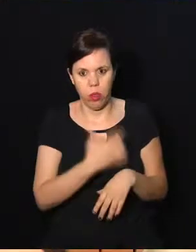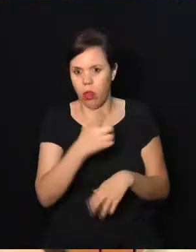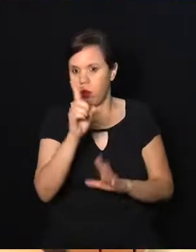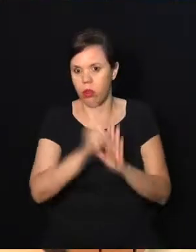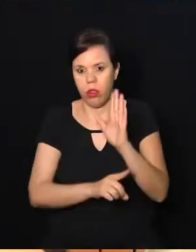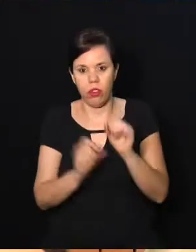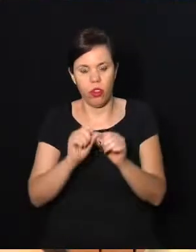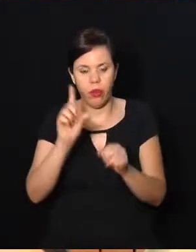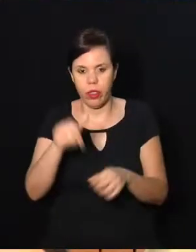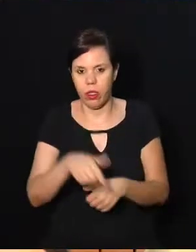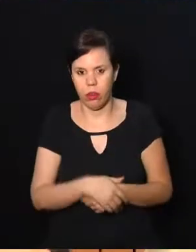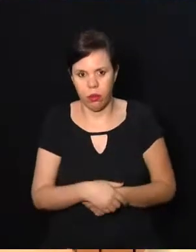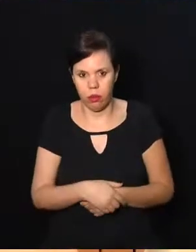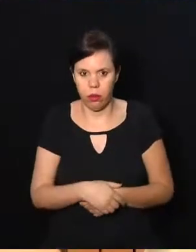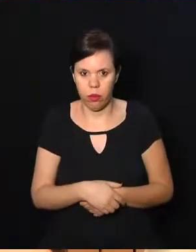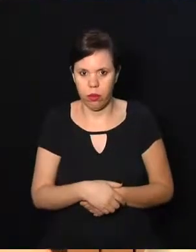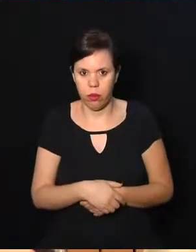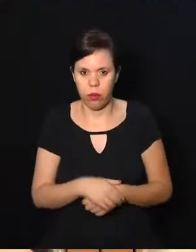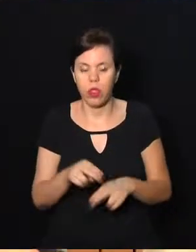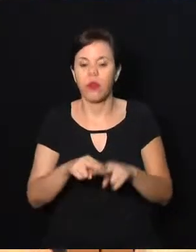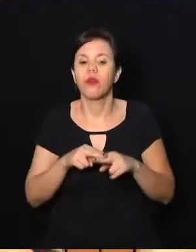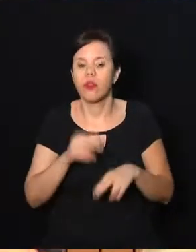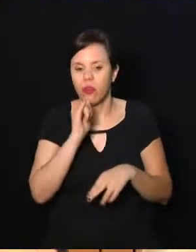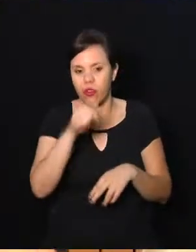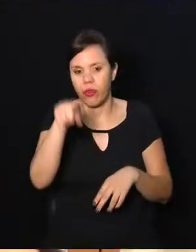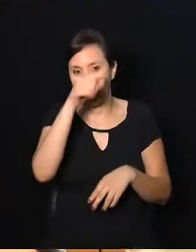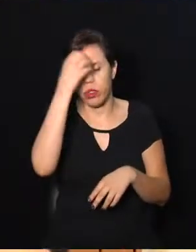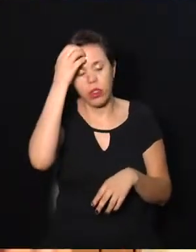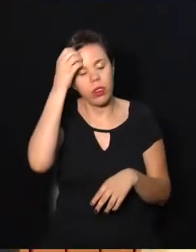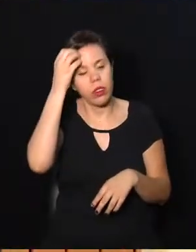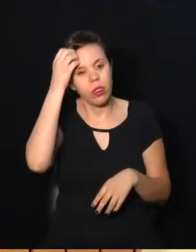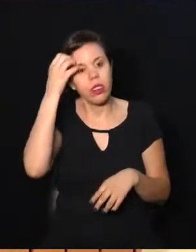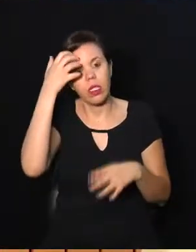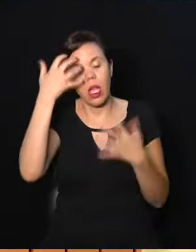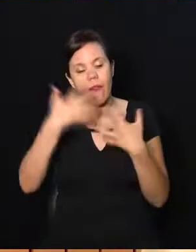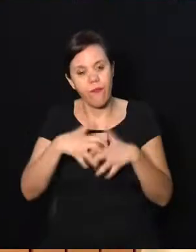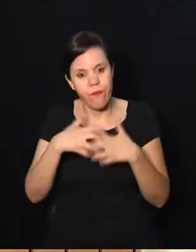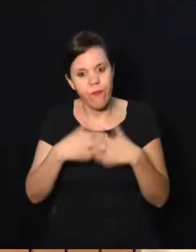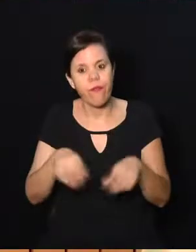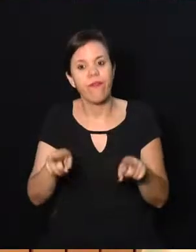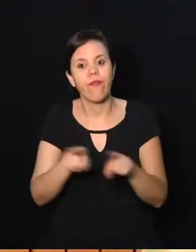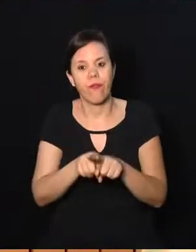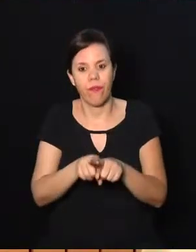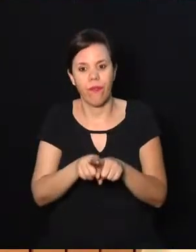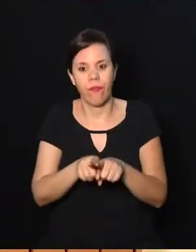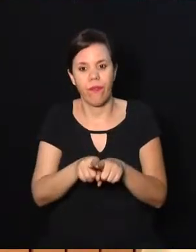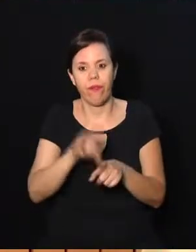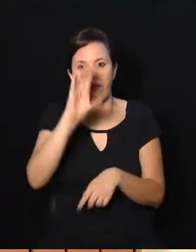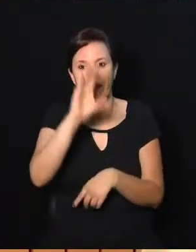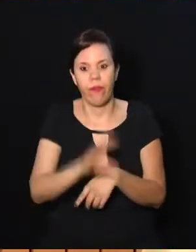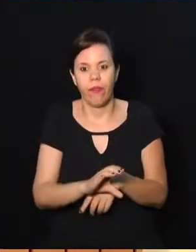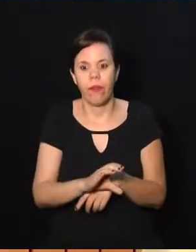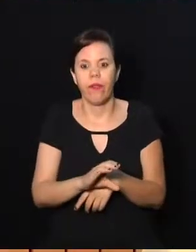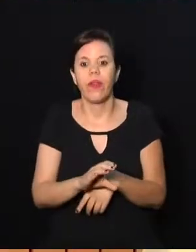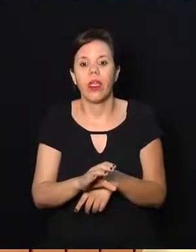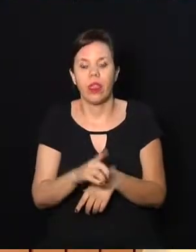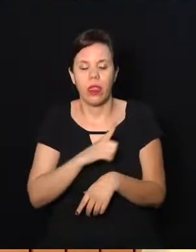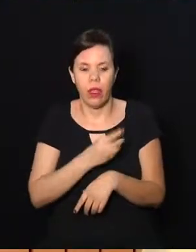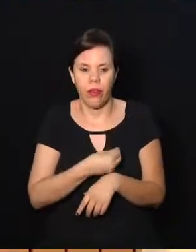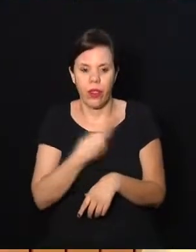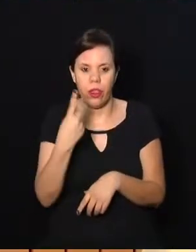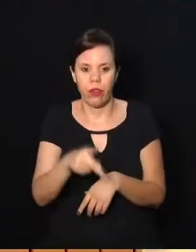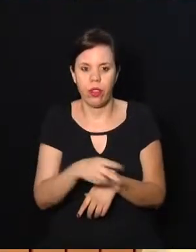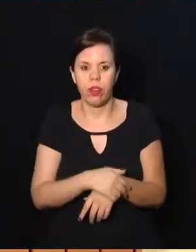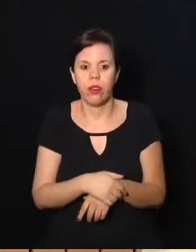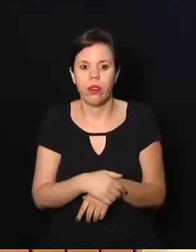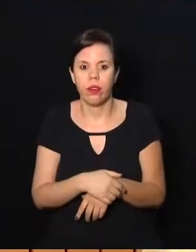fazer isso. Por isso que eu digo a vocês que vocês reflitam, vocês também, enquanto cidadãos, vocês têm a família de vocês,